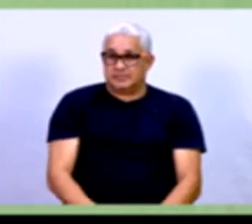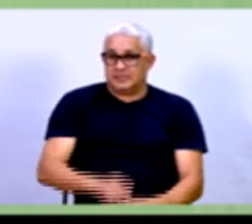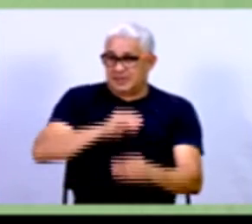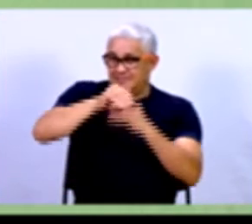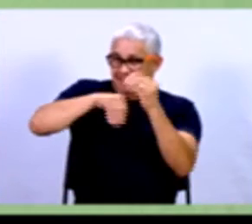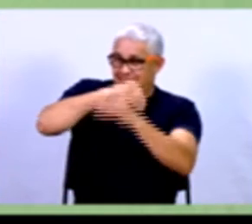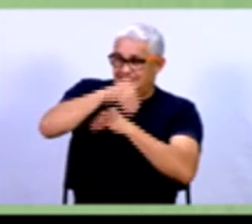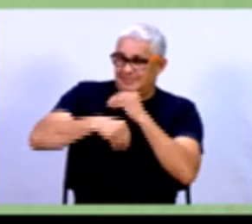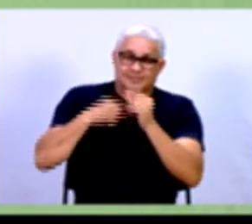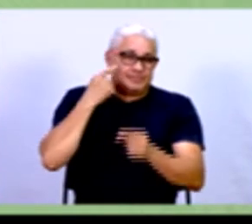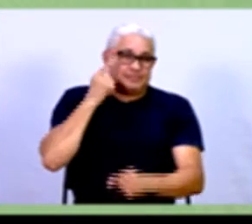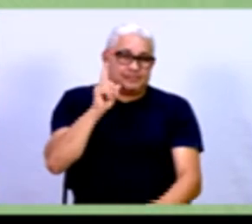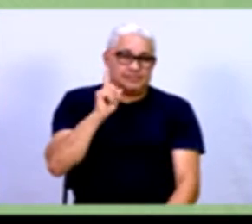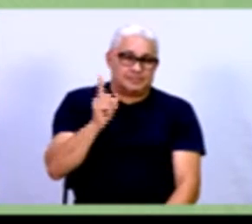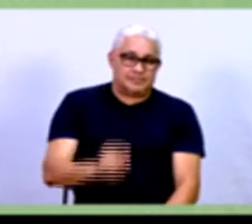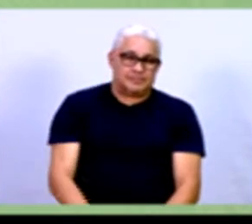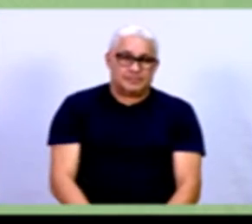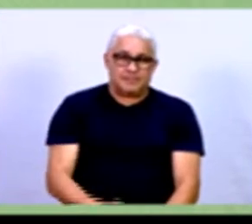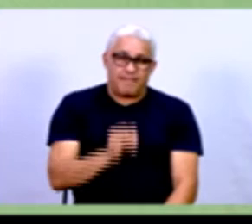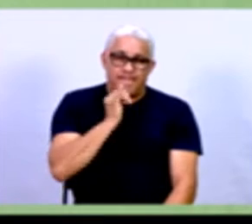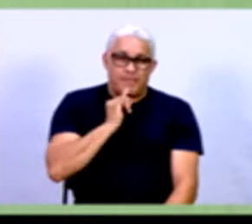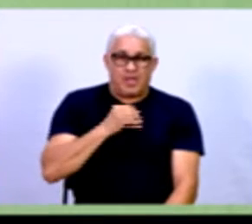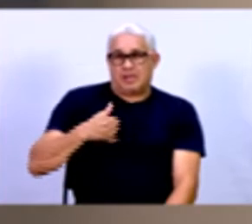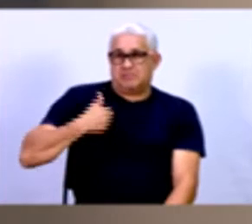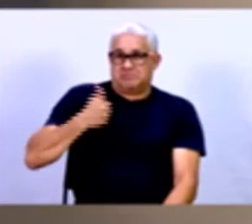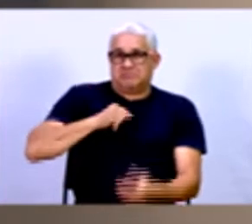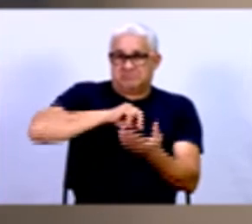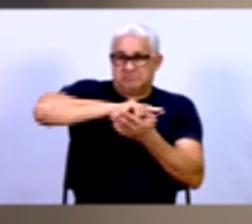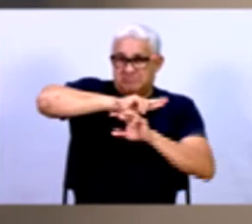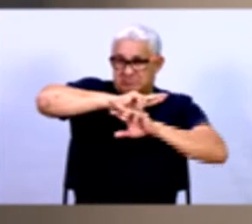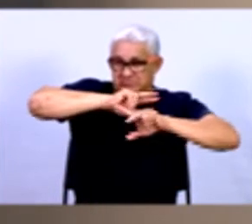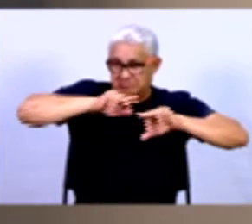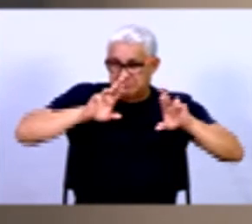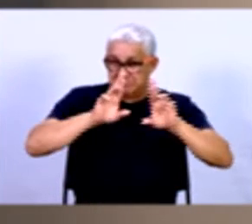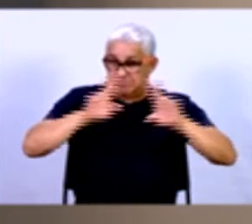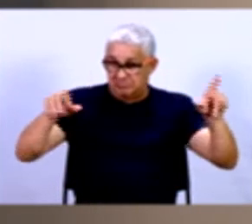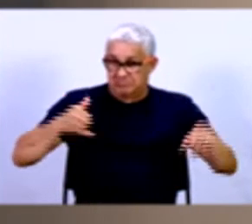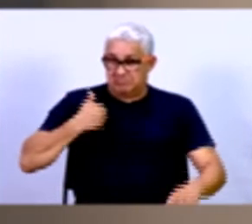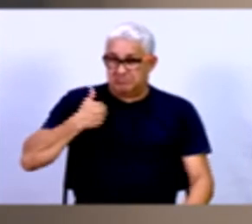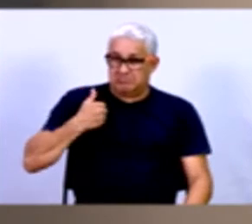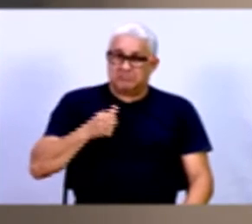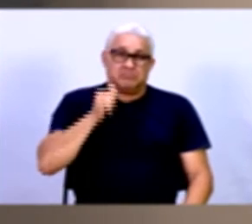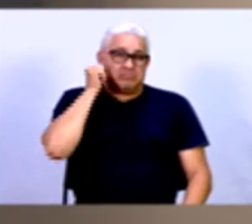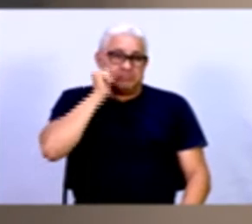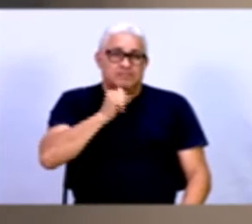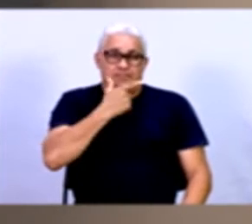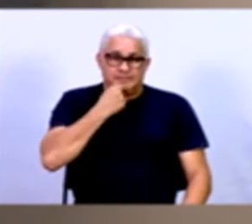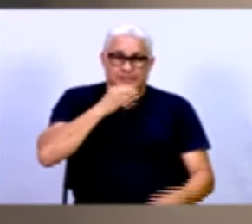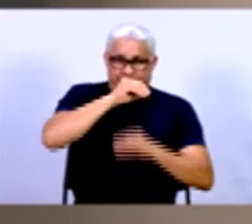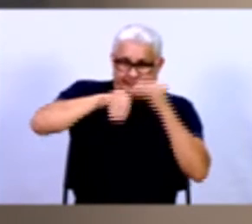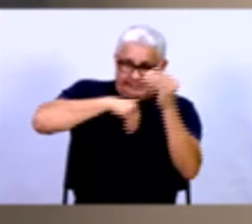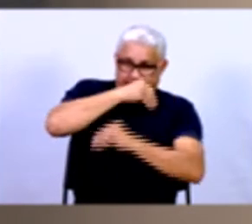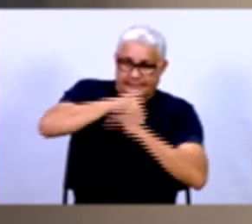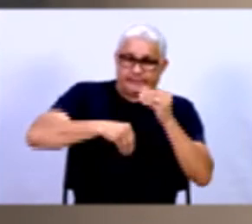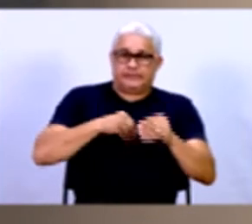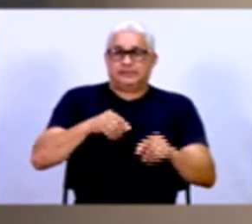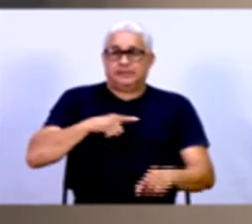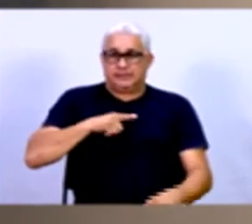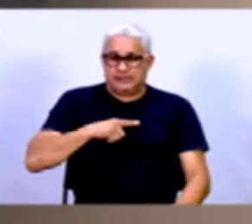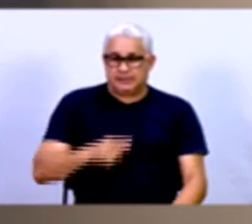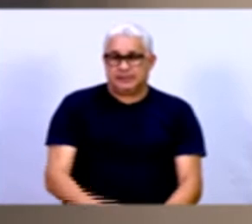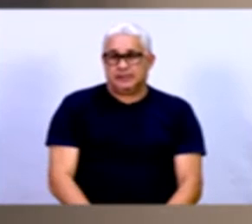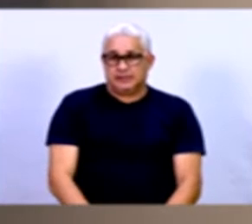sabe, por exemplo, são idades variadas, tem o gênero masculino, tem gênero feminino, tem várias